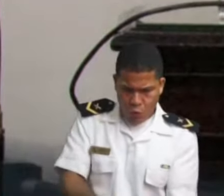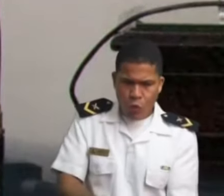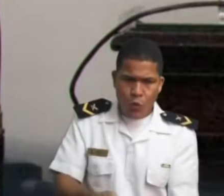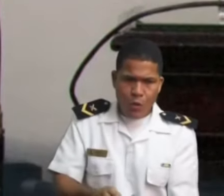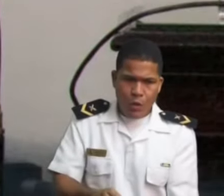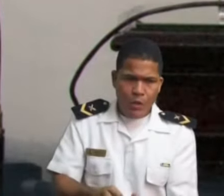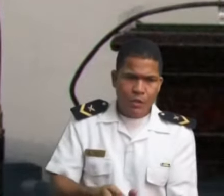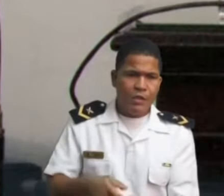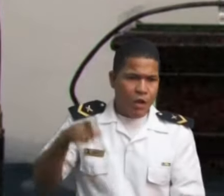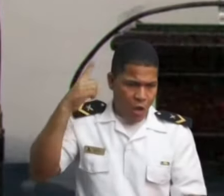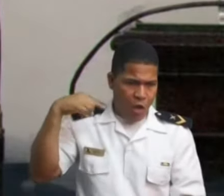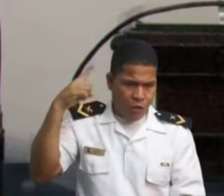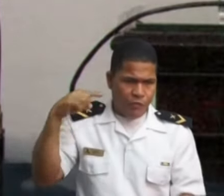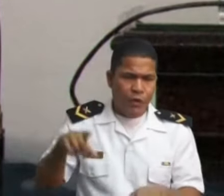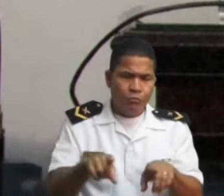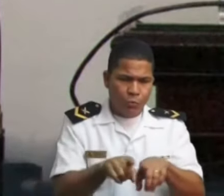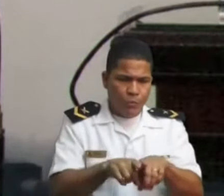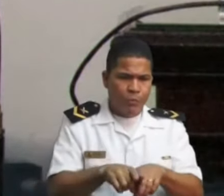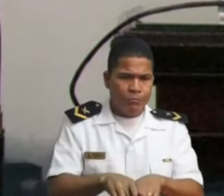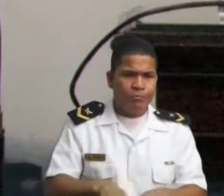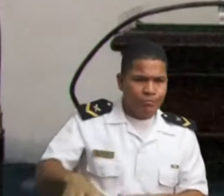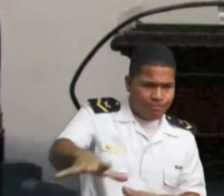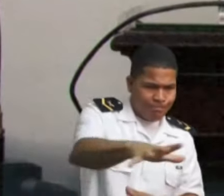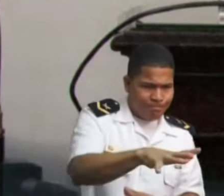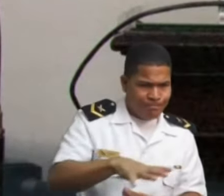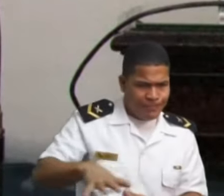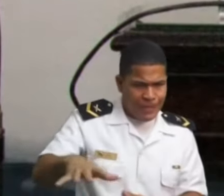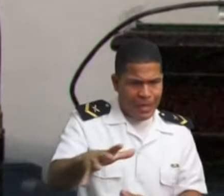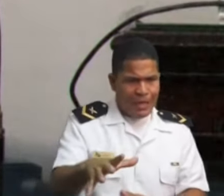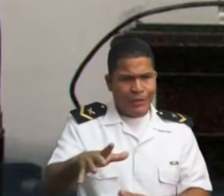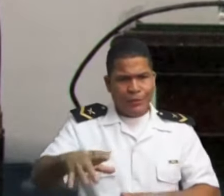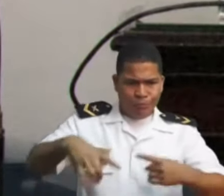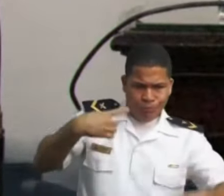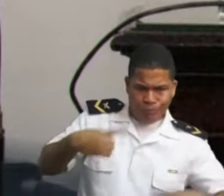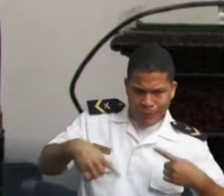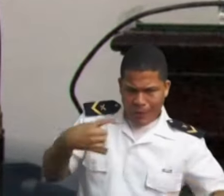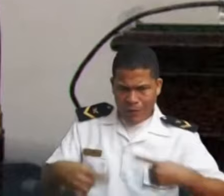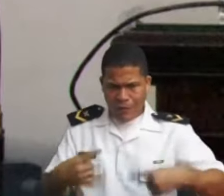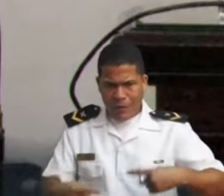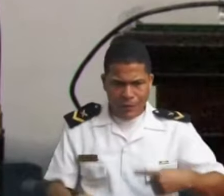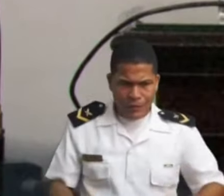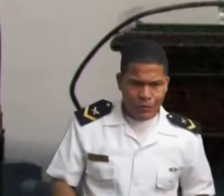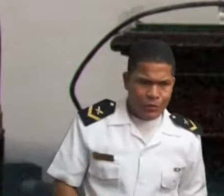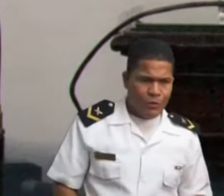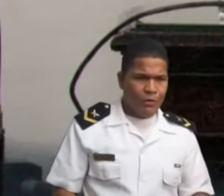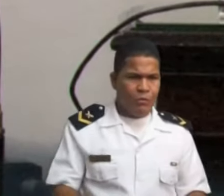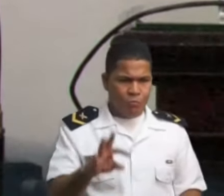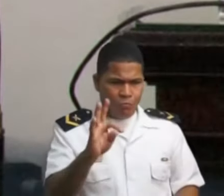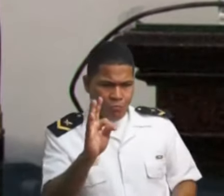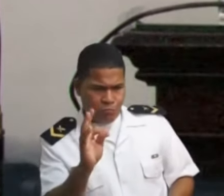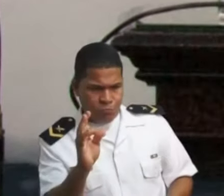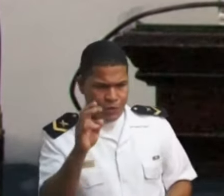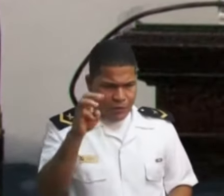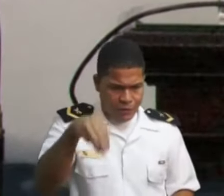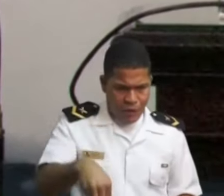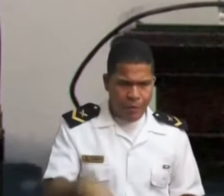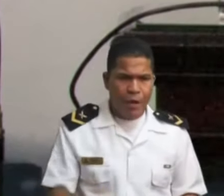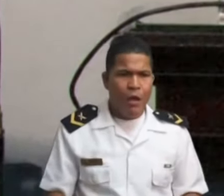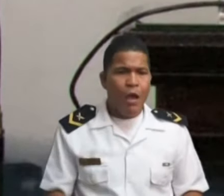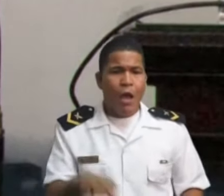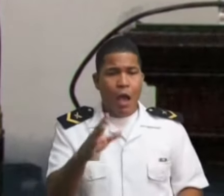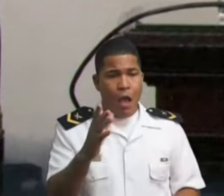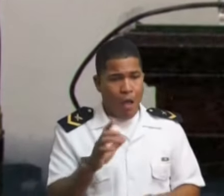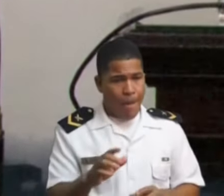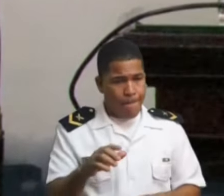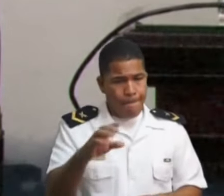Neste ambiente de profícuo debate sobre acidentes e fase da navegação, a Procuradoria assume um honroso papel junto ao Tribunal